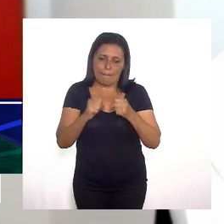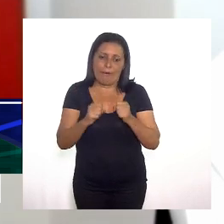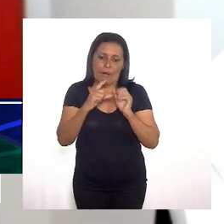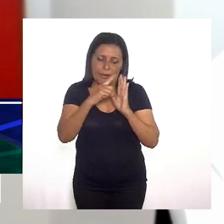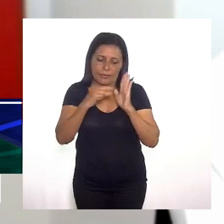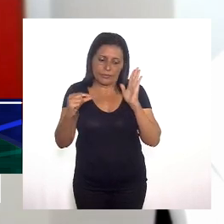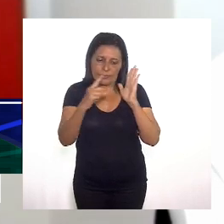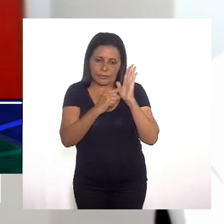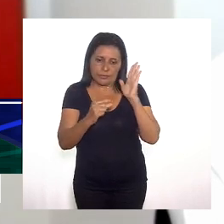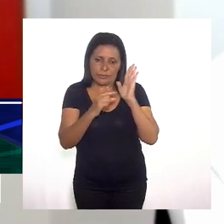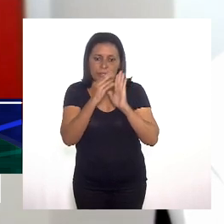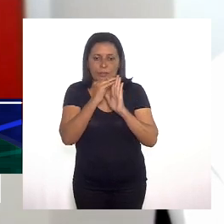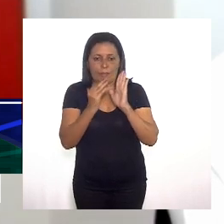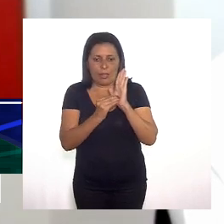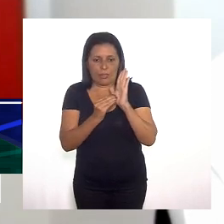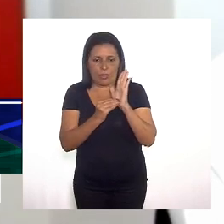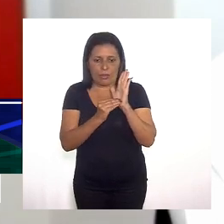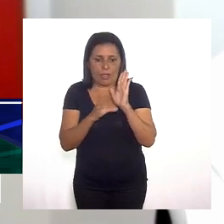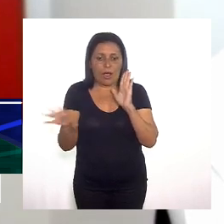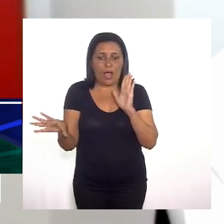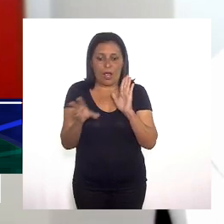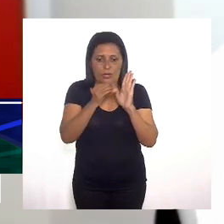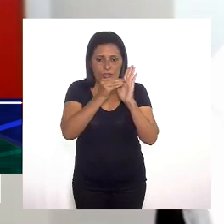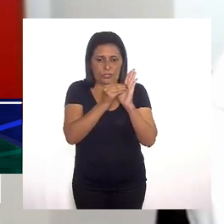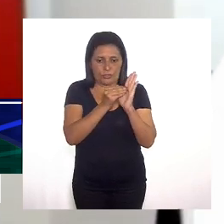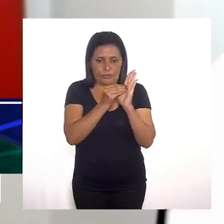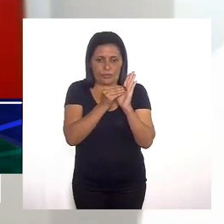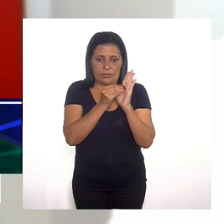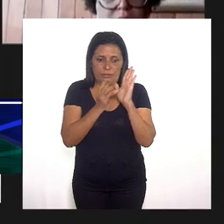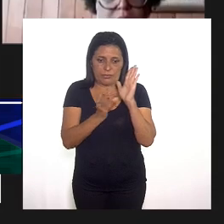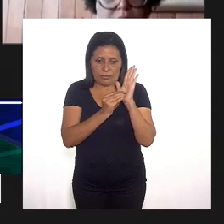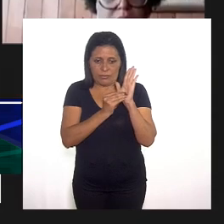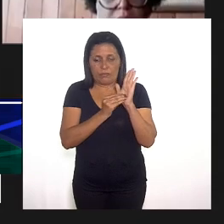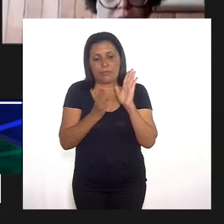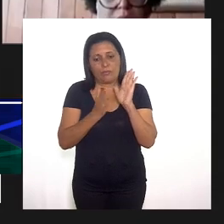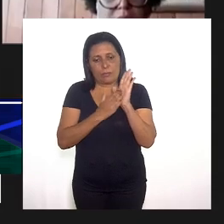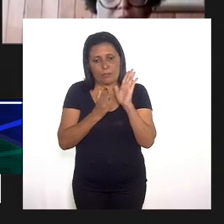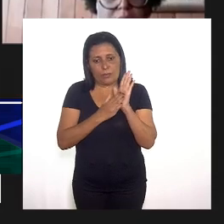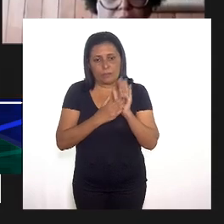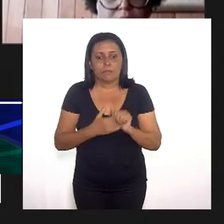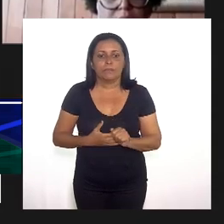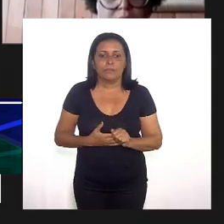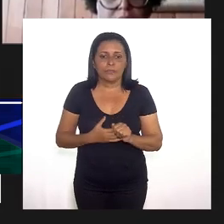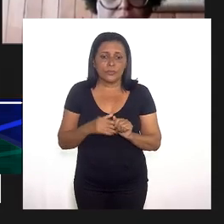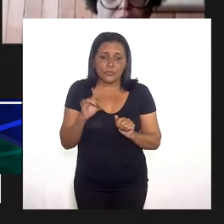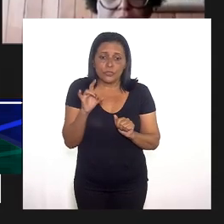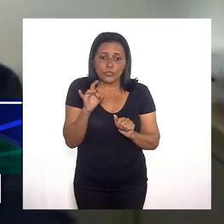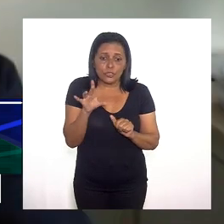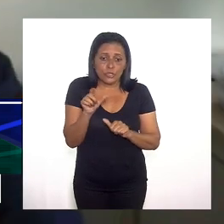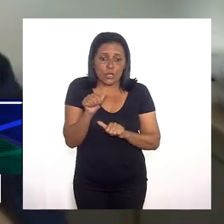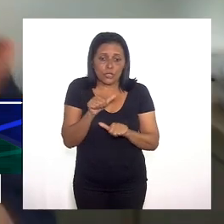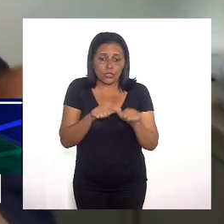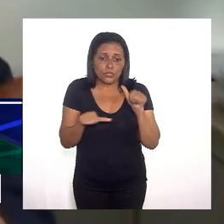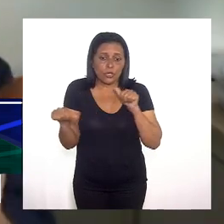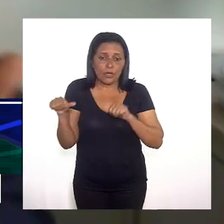as emendas. Uma emenda aditiva, no caso que Vossa Excelência está propondo. Então, é só trocar a...